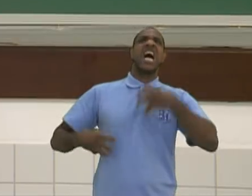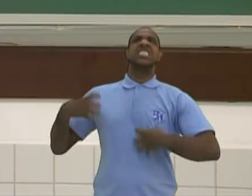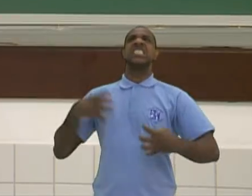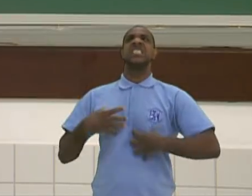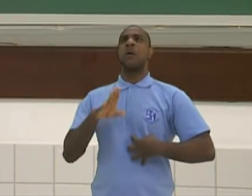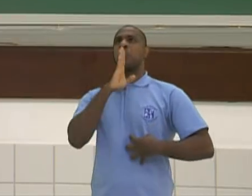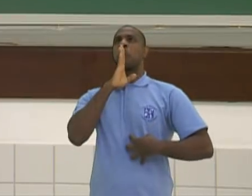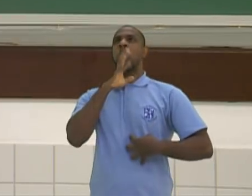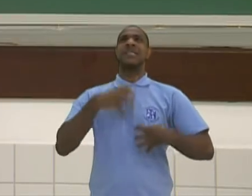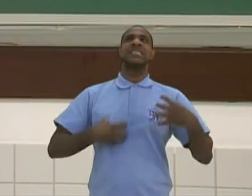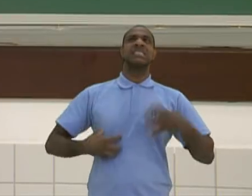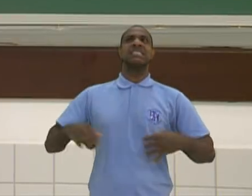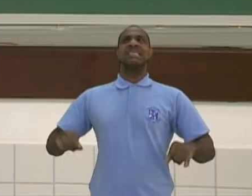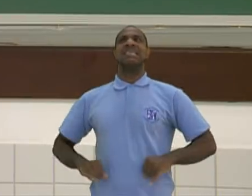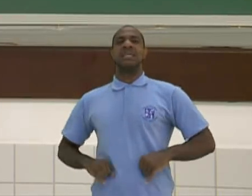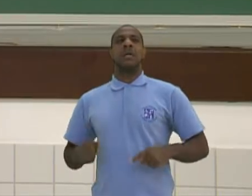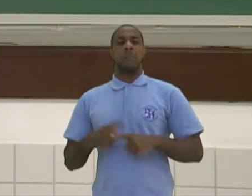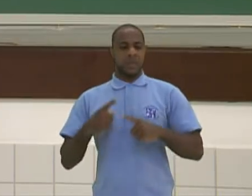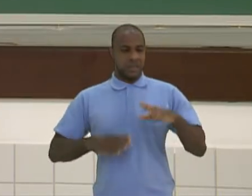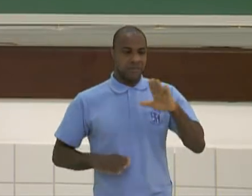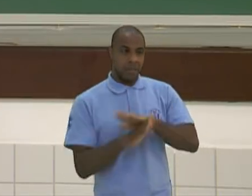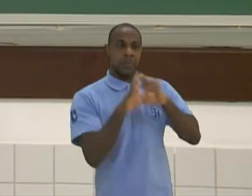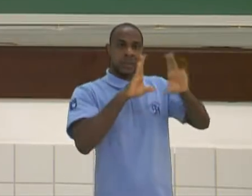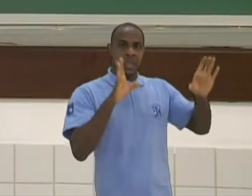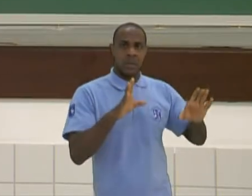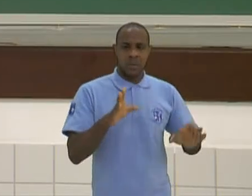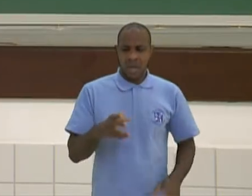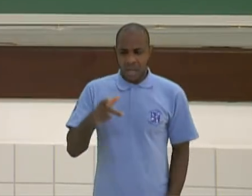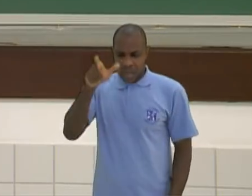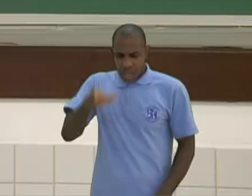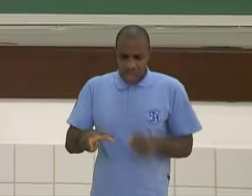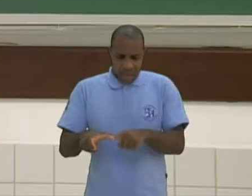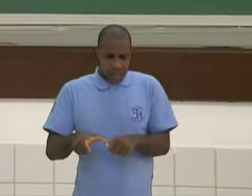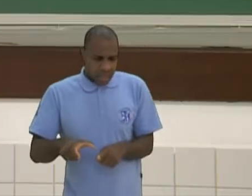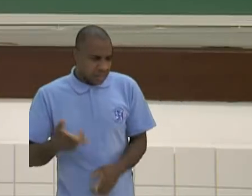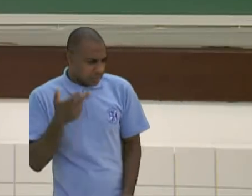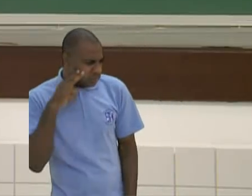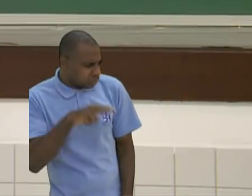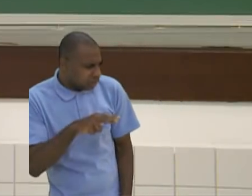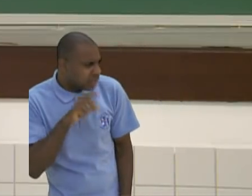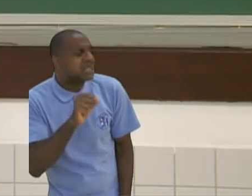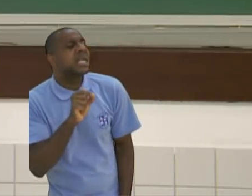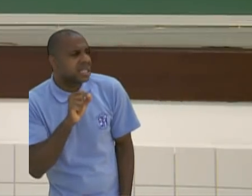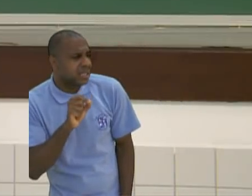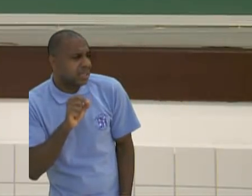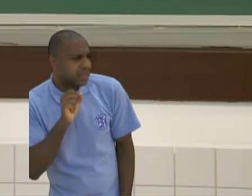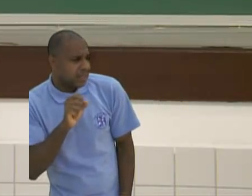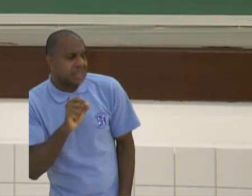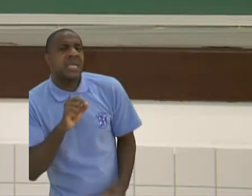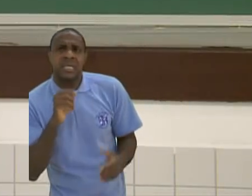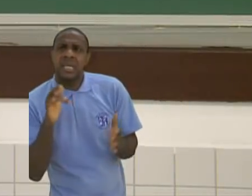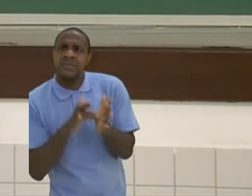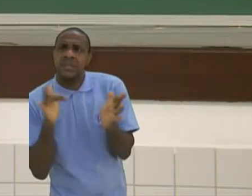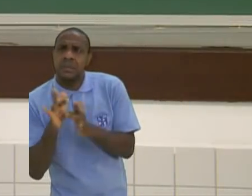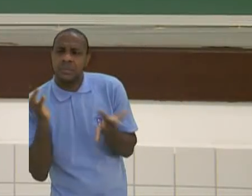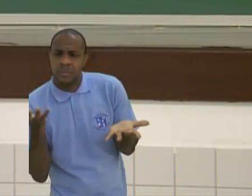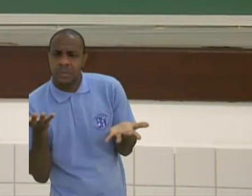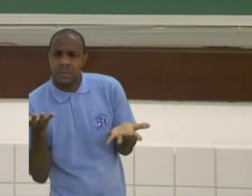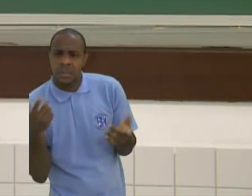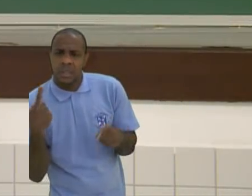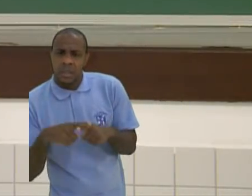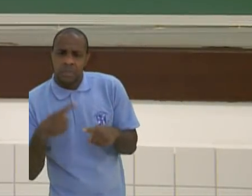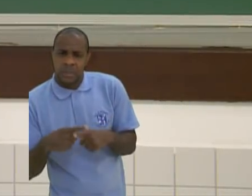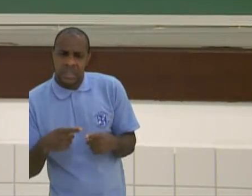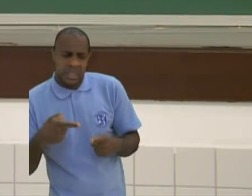ó. Olha só, feliz da vida. Quem é esse Jesus Cristo aí? Quem que é essas ideias do cristianismo que deixa um cara tão tranquilo para enfrentar um